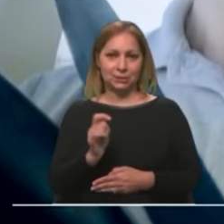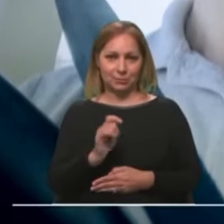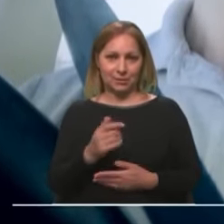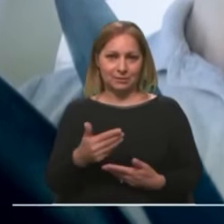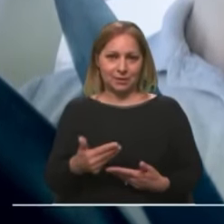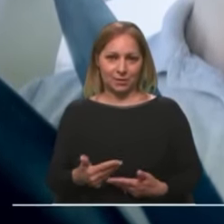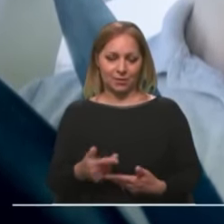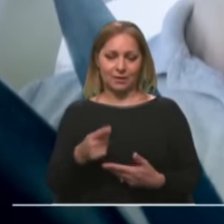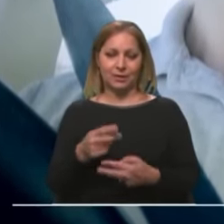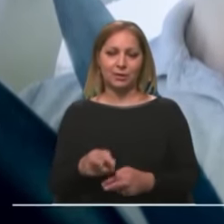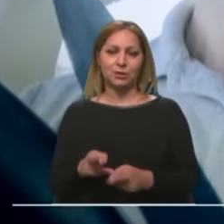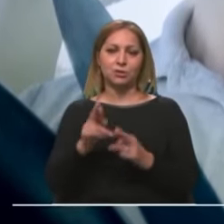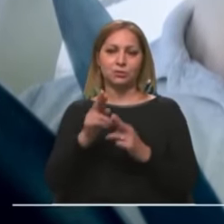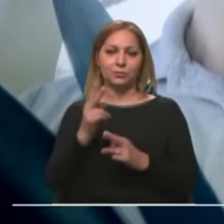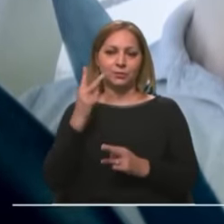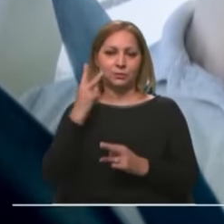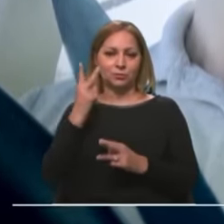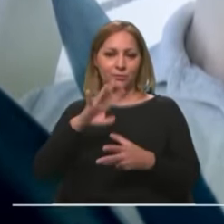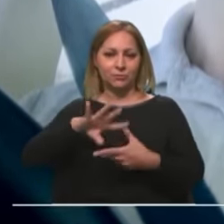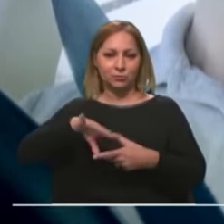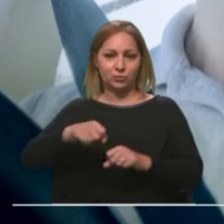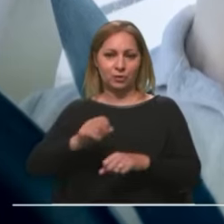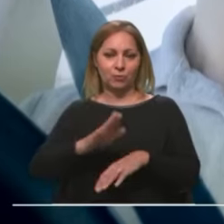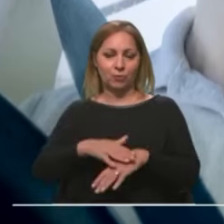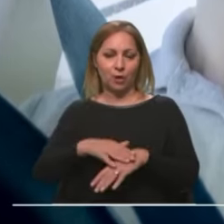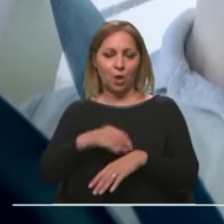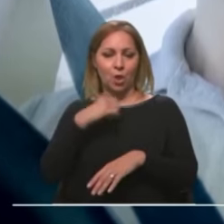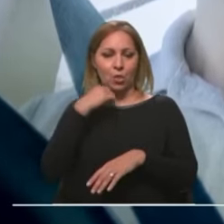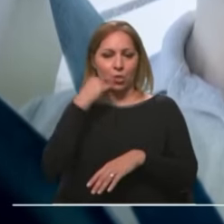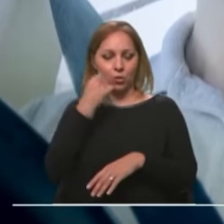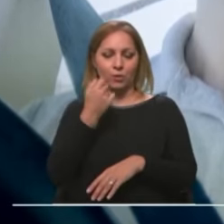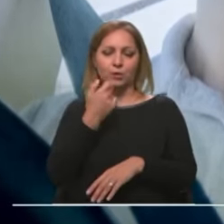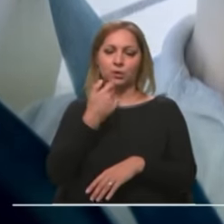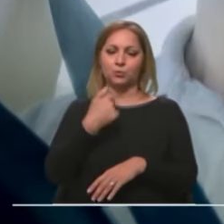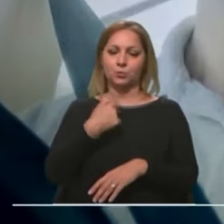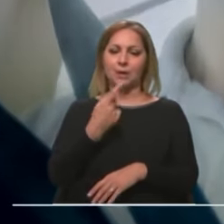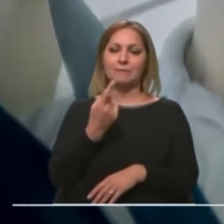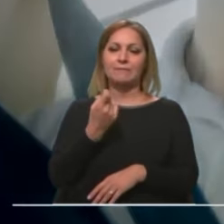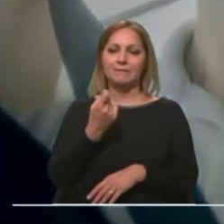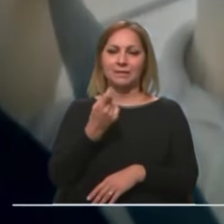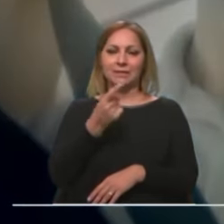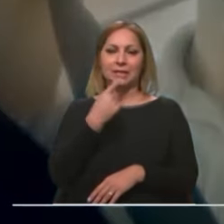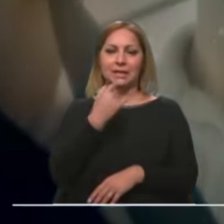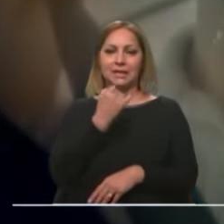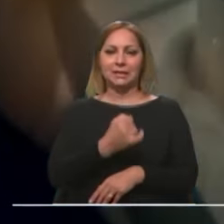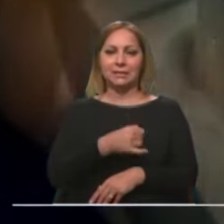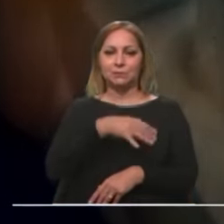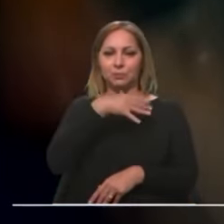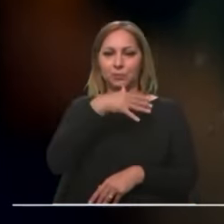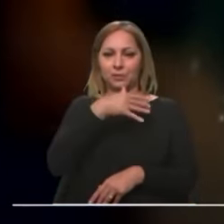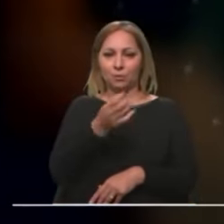esç de uma famíli destroçada pela dor e pela falta de respostas a um crime sem explicação